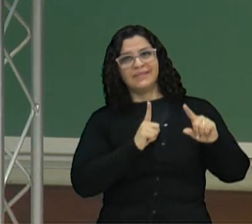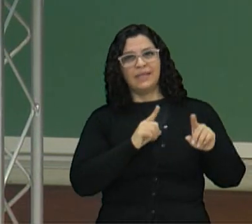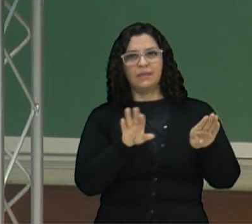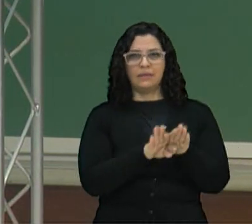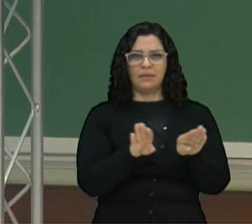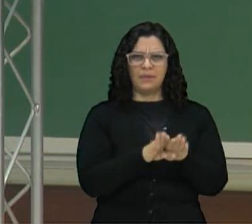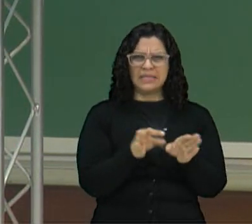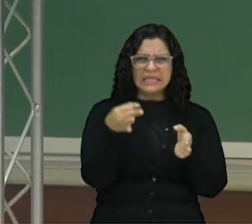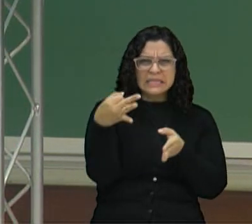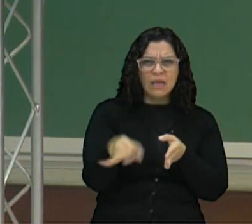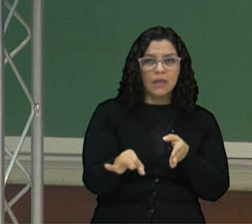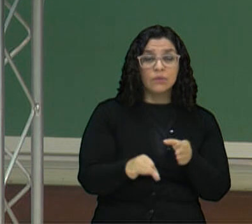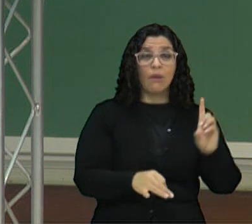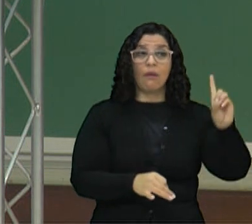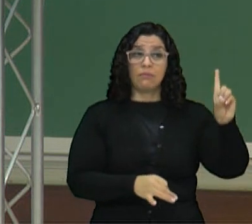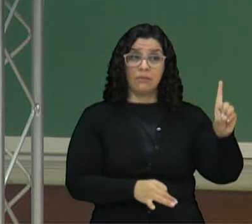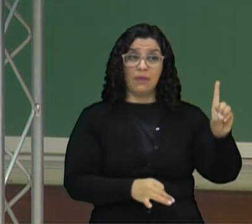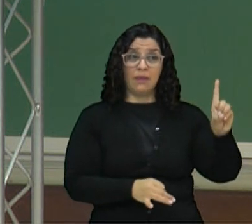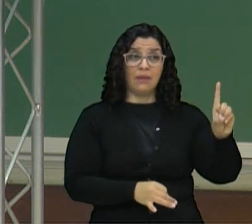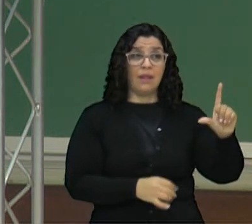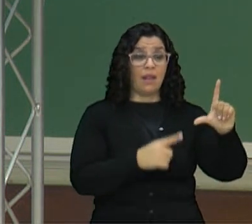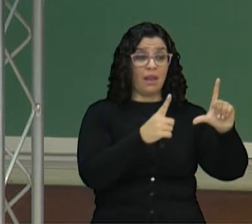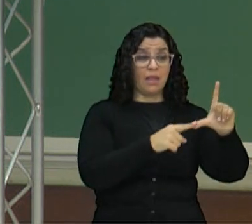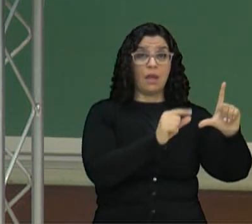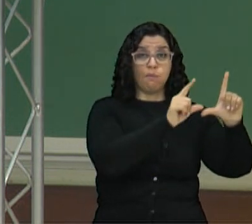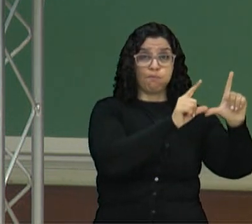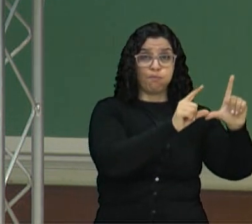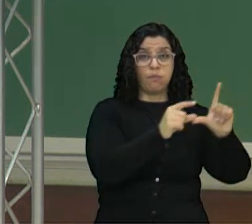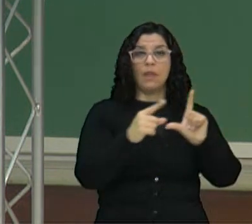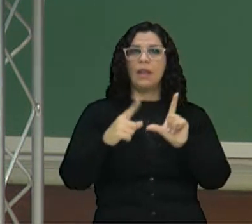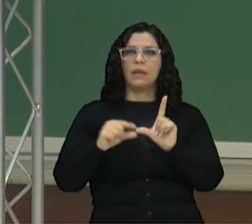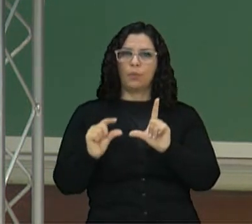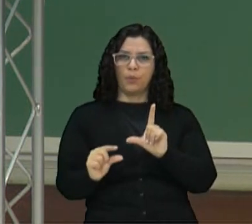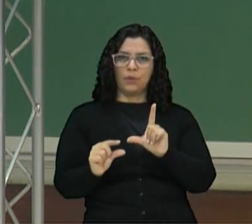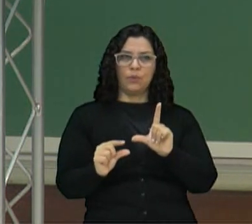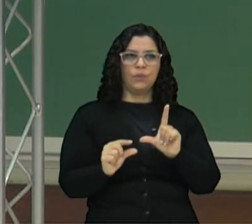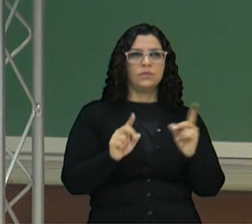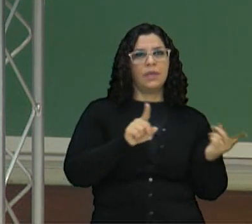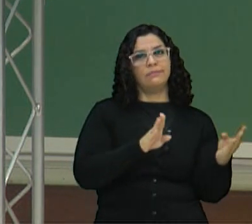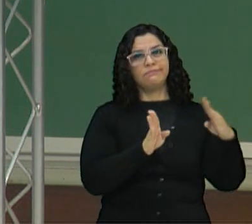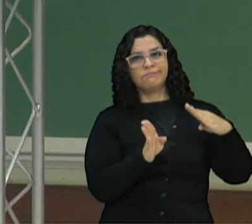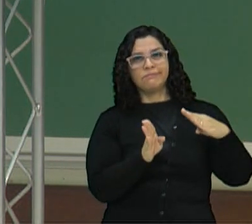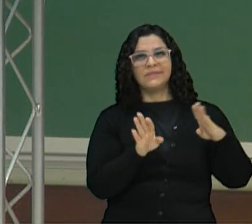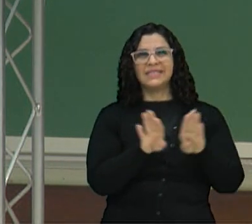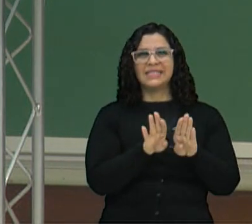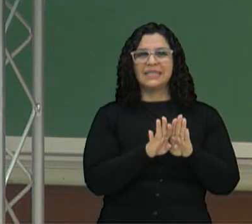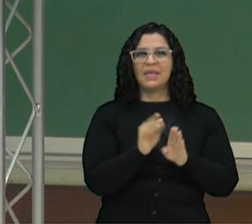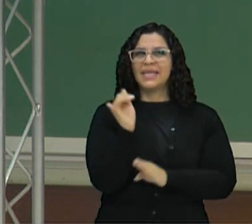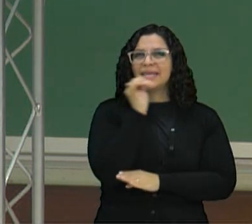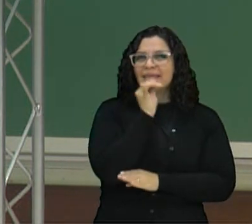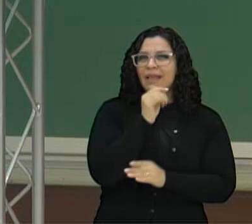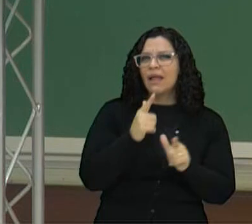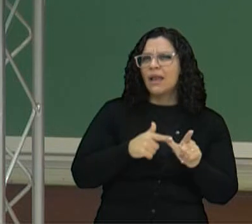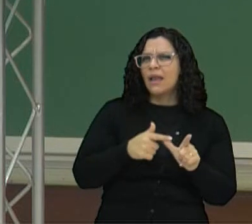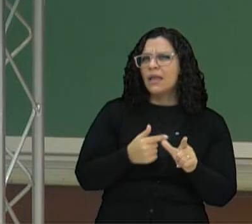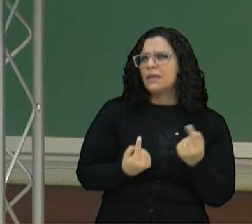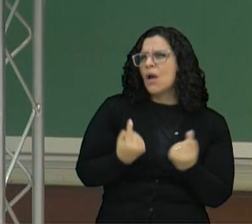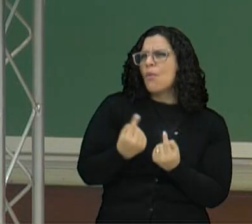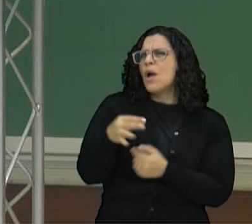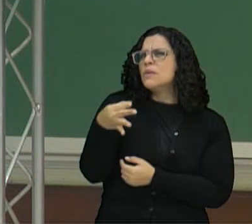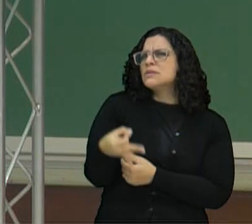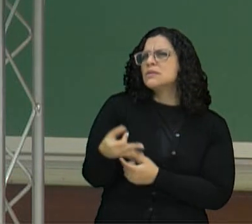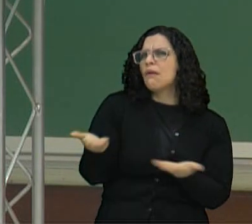Ou está correto a letra D, triquecus manatus, triquecus com letra T maiúscula e o manatus com letra